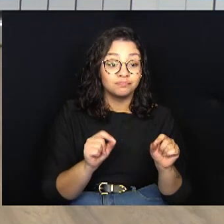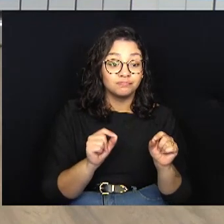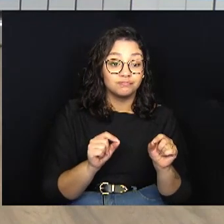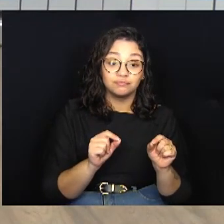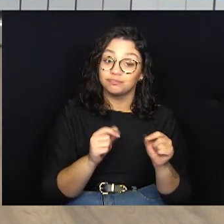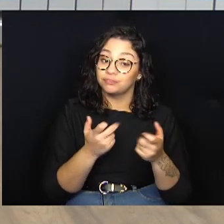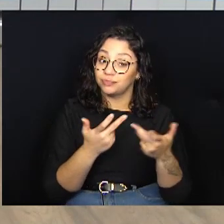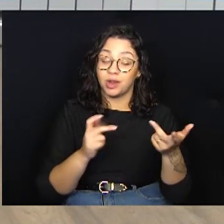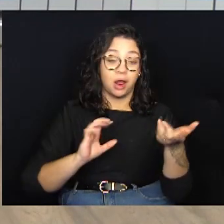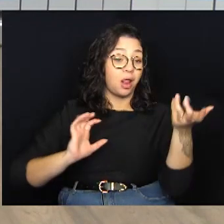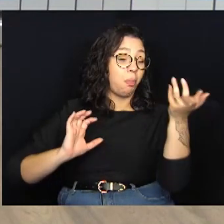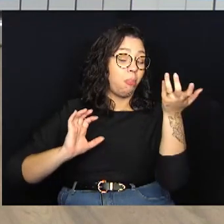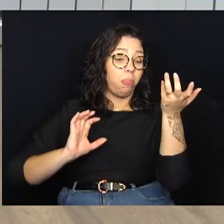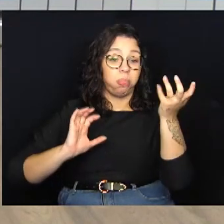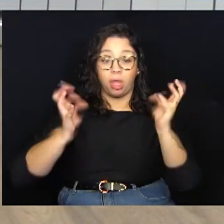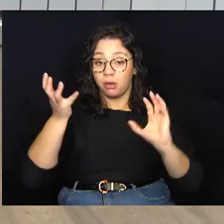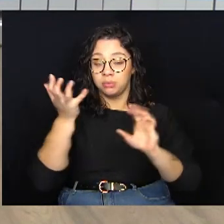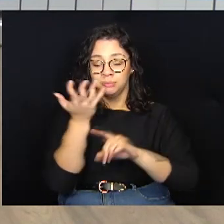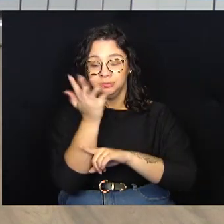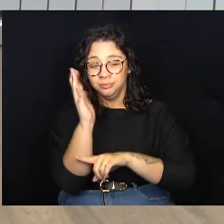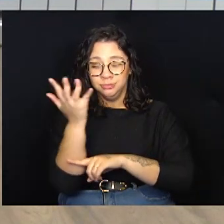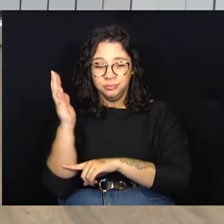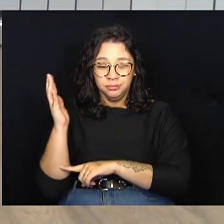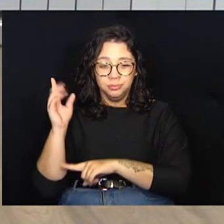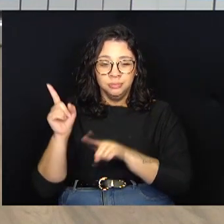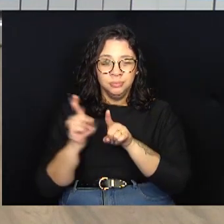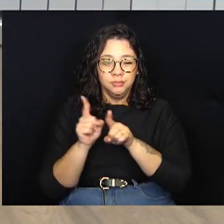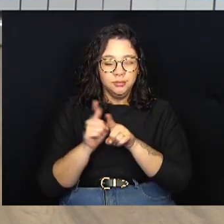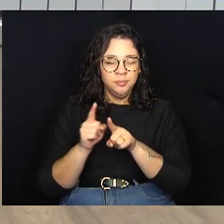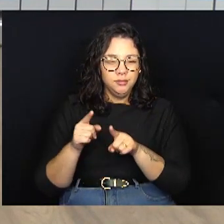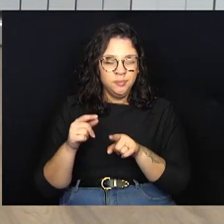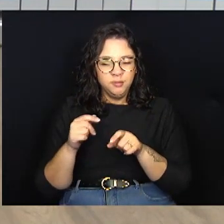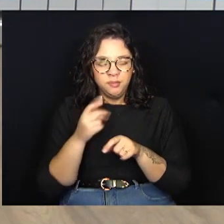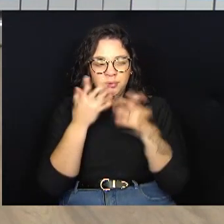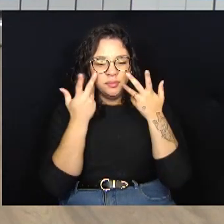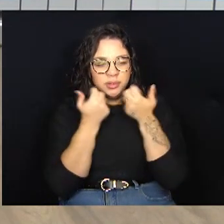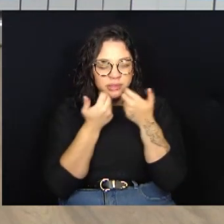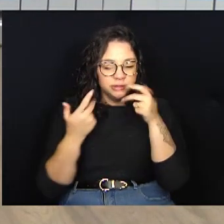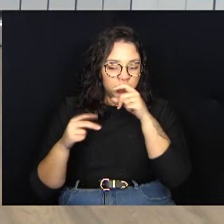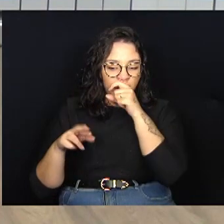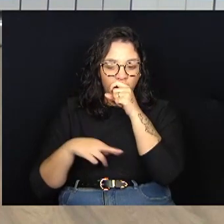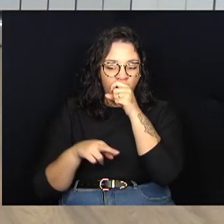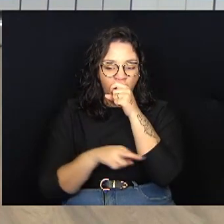desastres ambientais, proliferação de animais peçonhentos e doenças